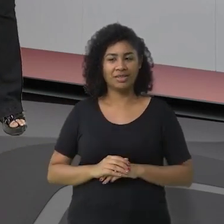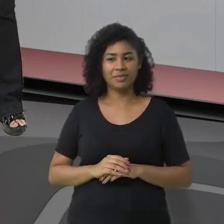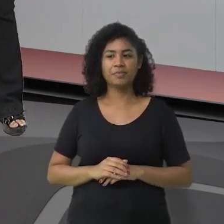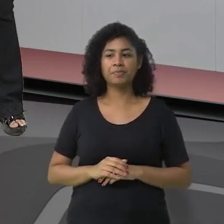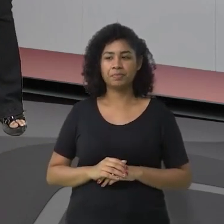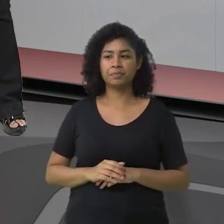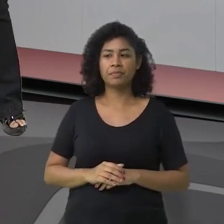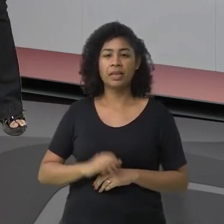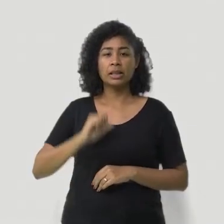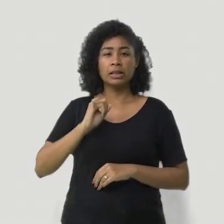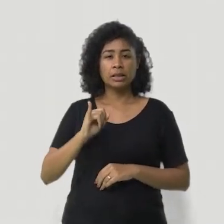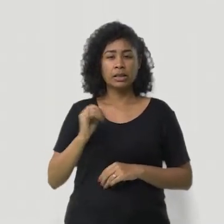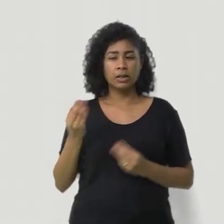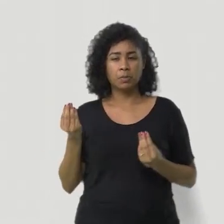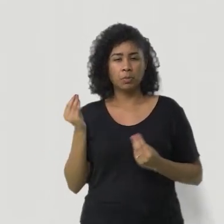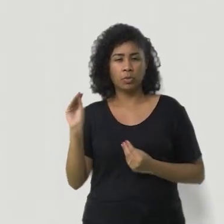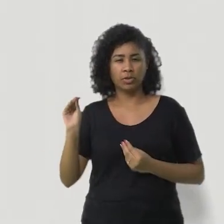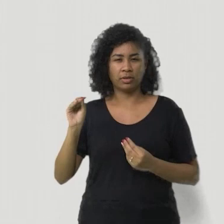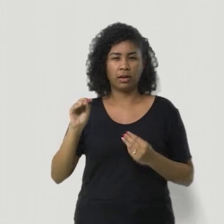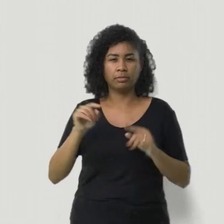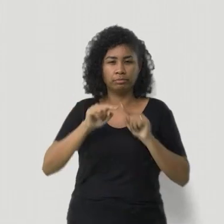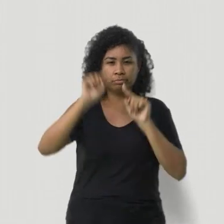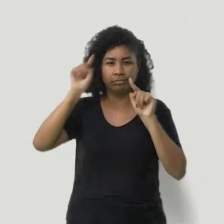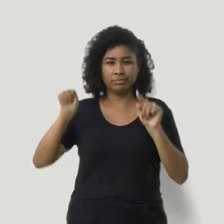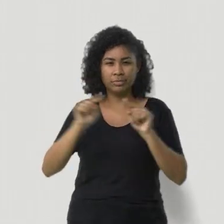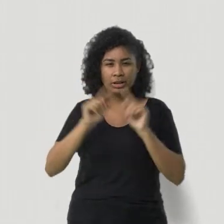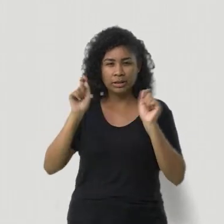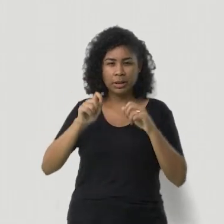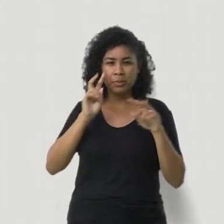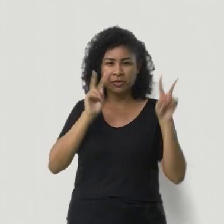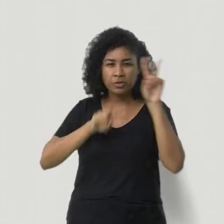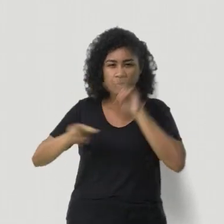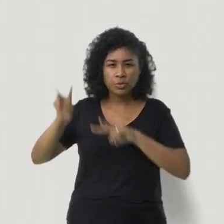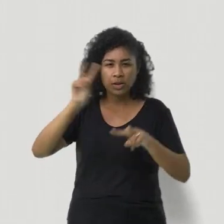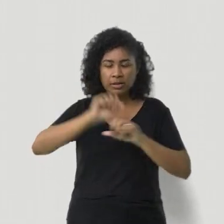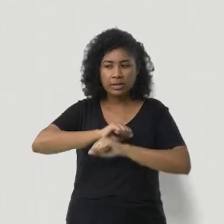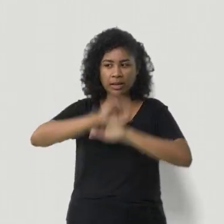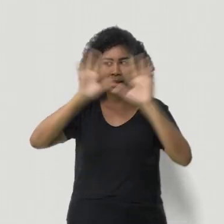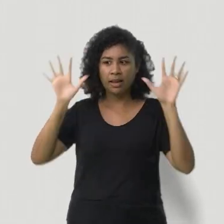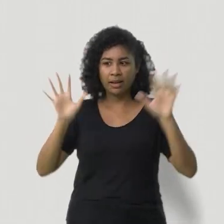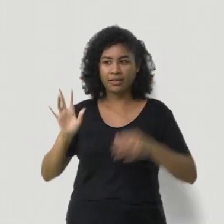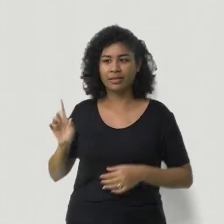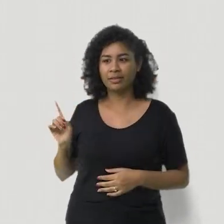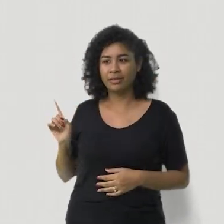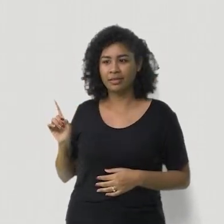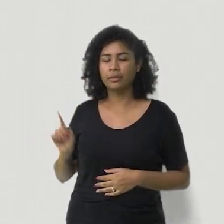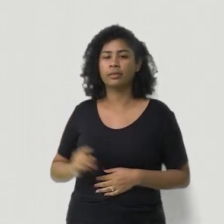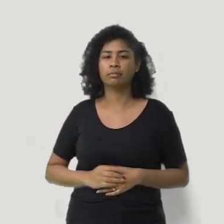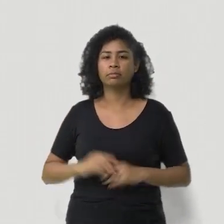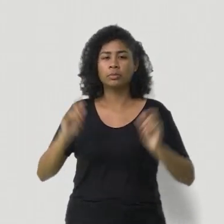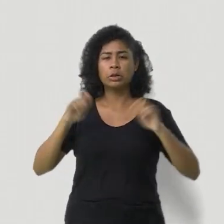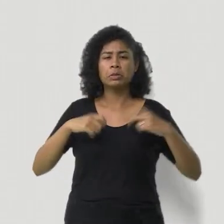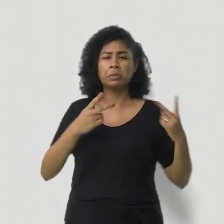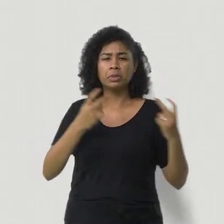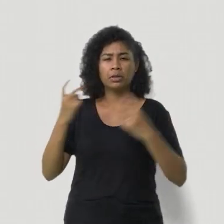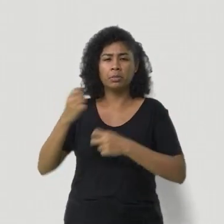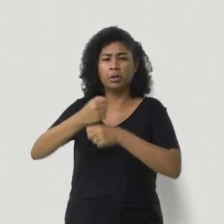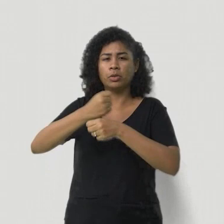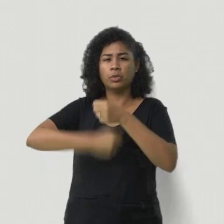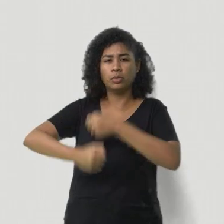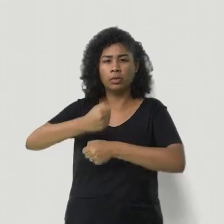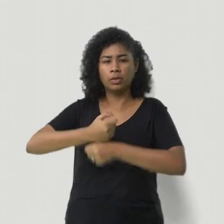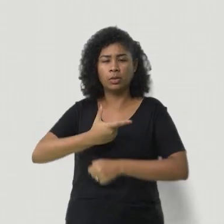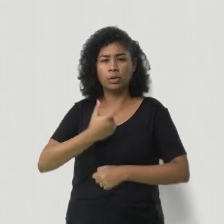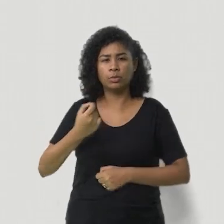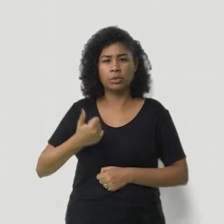para colocar aí somente a pirâmide, né, para os alunos observarem melhor essas mudanças, tá? A gente vai verificar no ano de 2019.